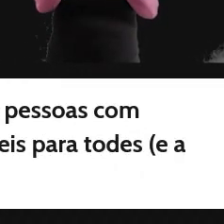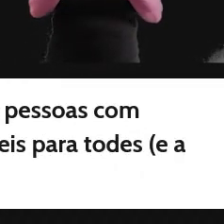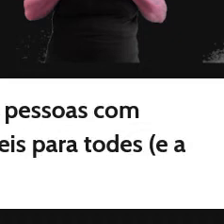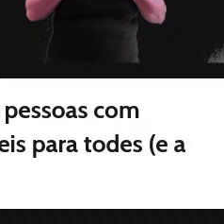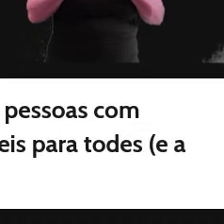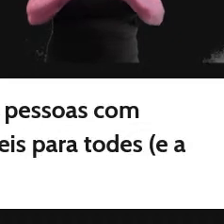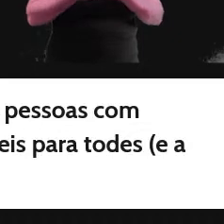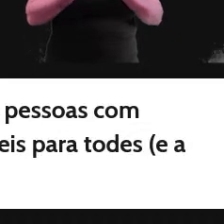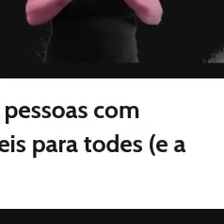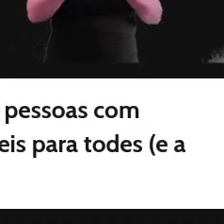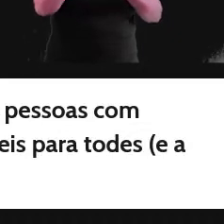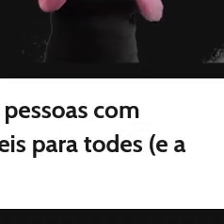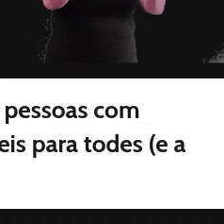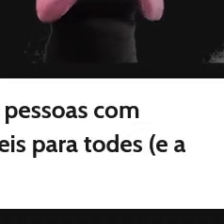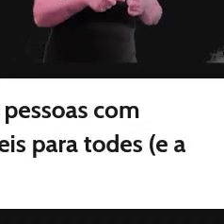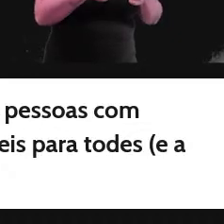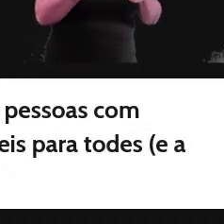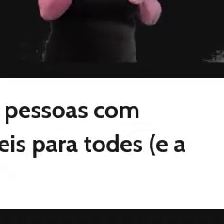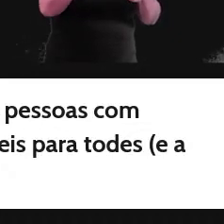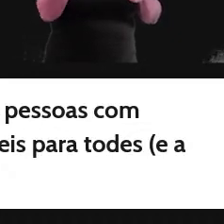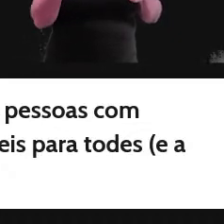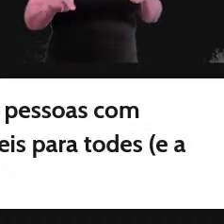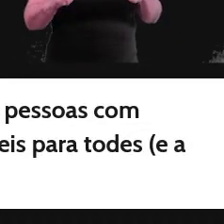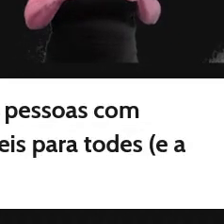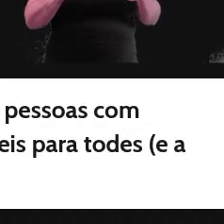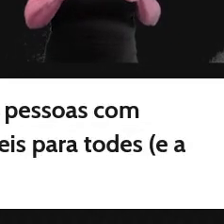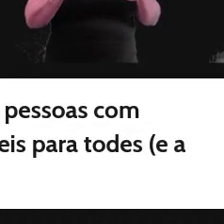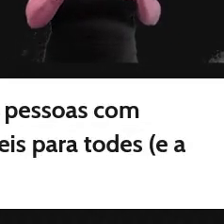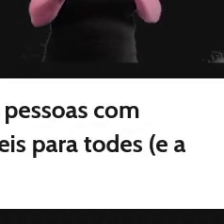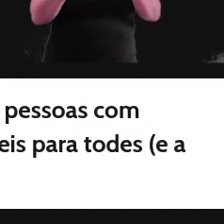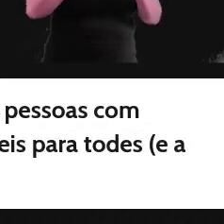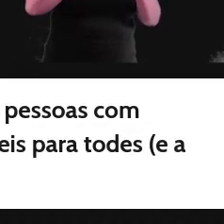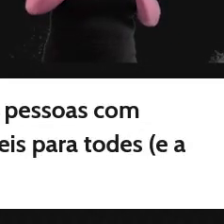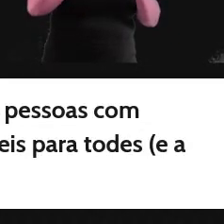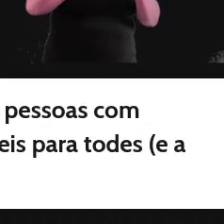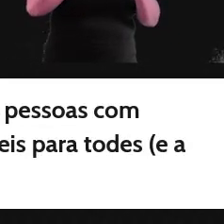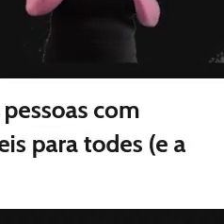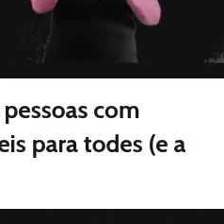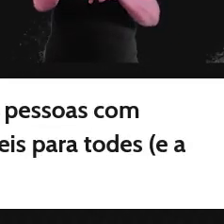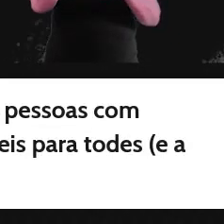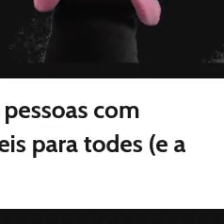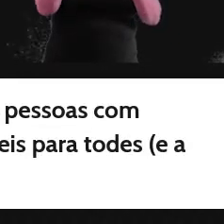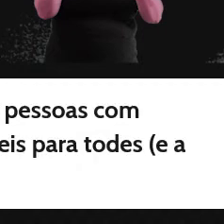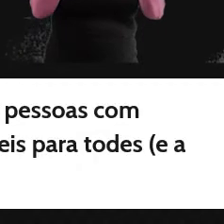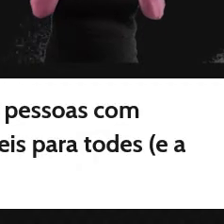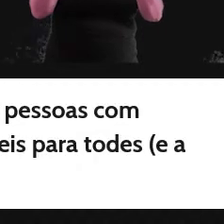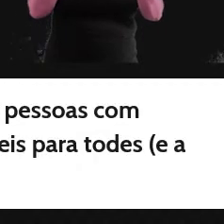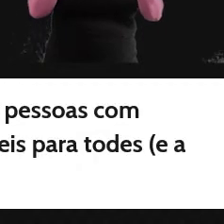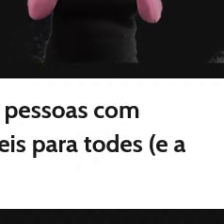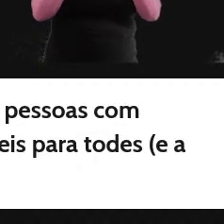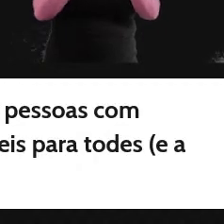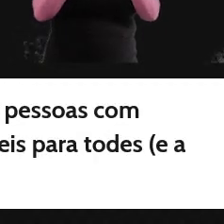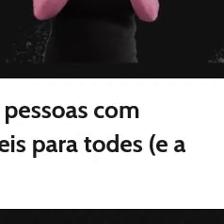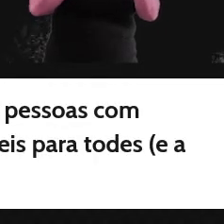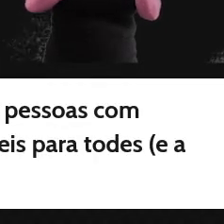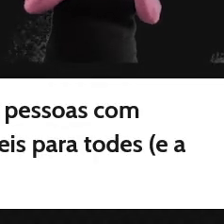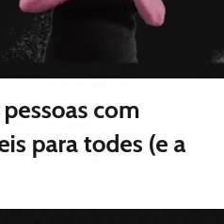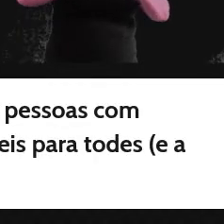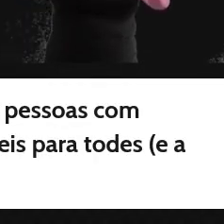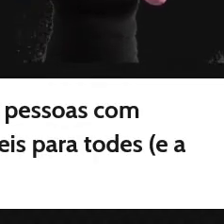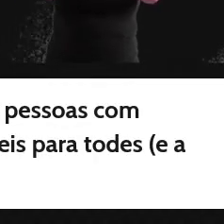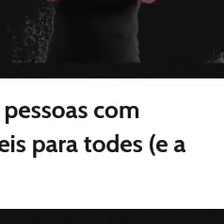bem-vinda, não se sentir que aquele espaço é dela. Só de ter uma porta de vidro, uma construção astronômica, né, uma